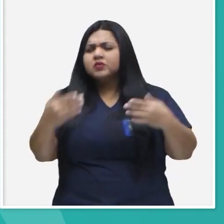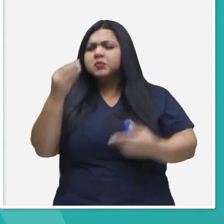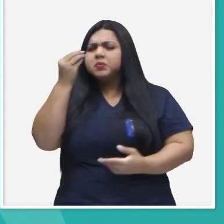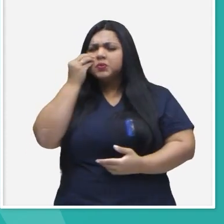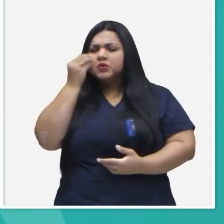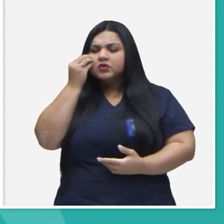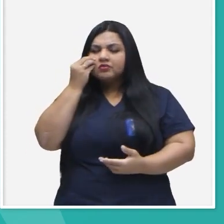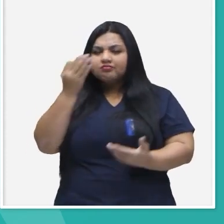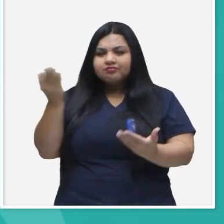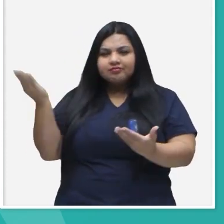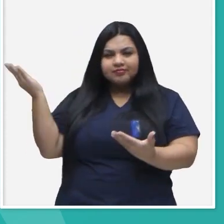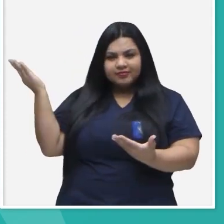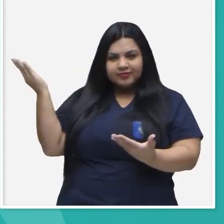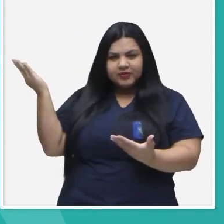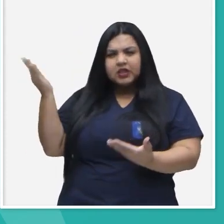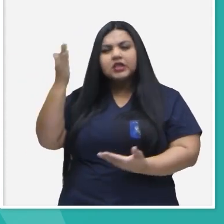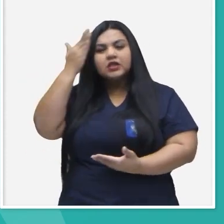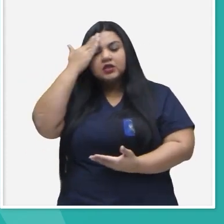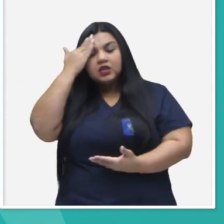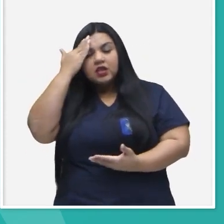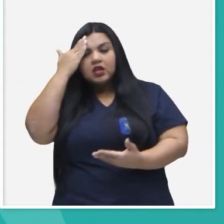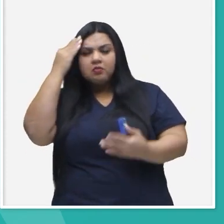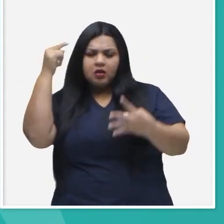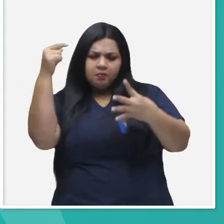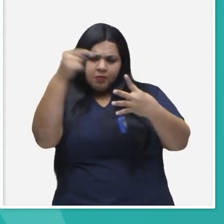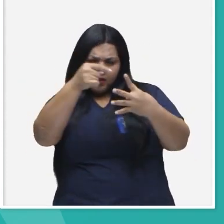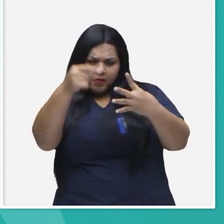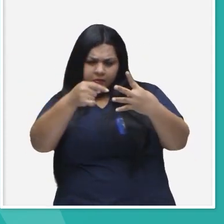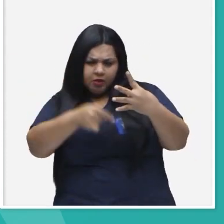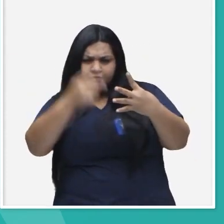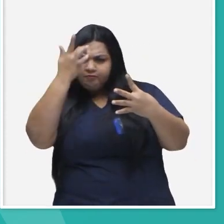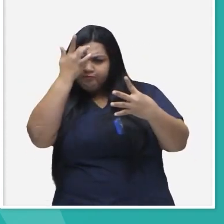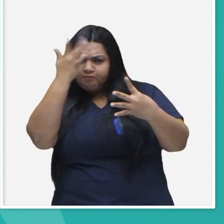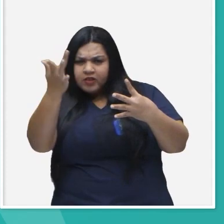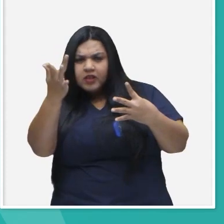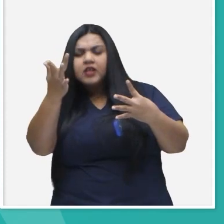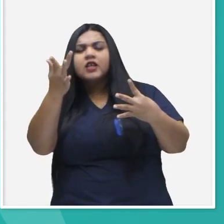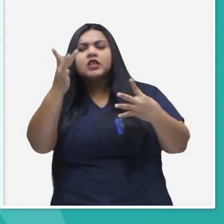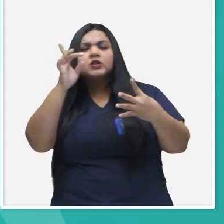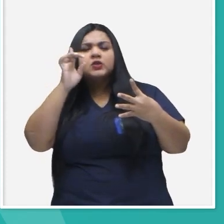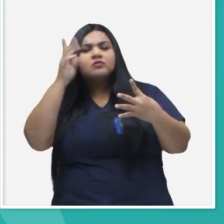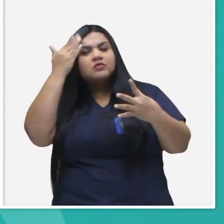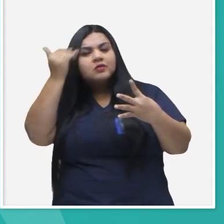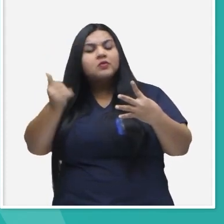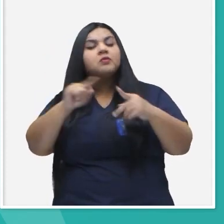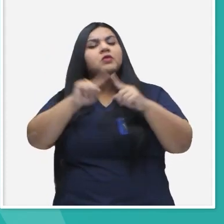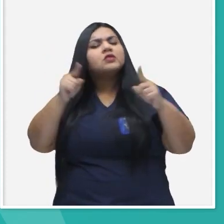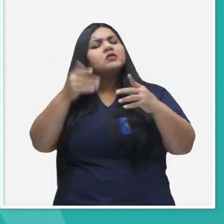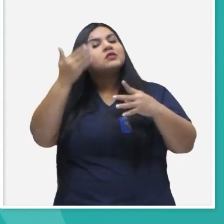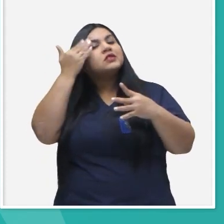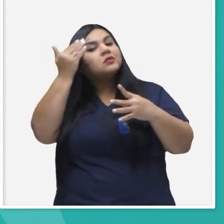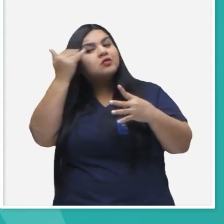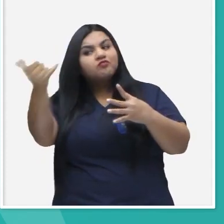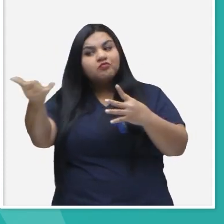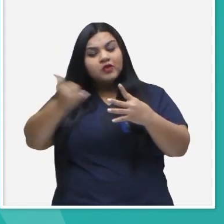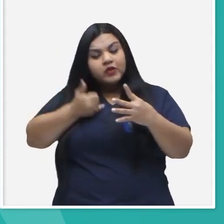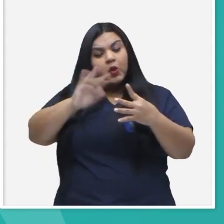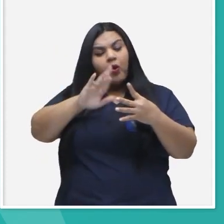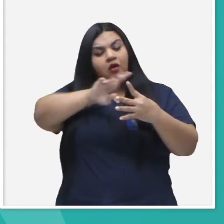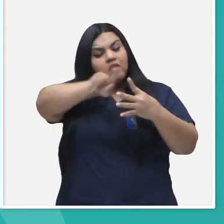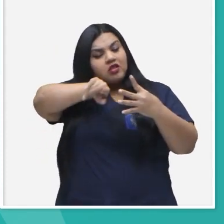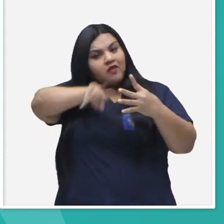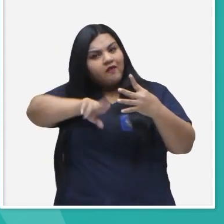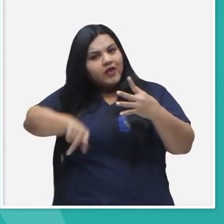observem bem. Eu sei que para identificar vai ser fácil, mas eu quero que vocês me digam qual é a diferença entre esses